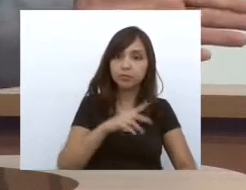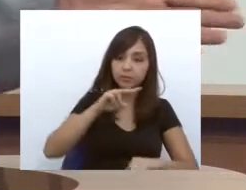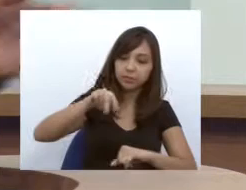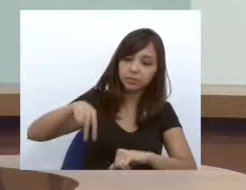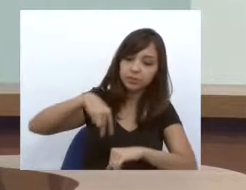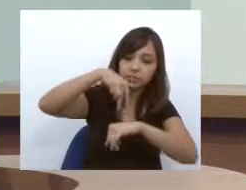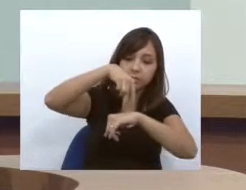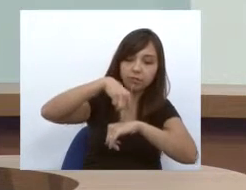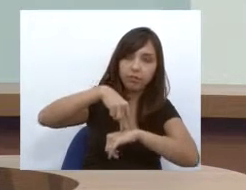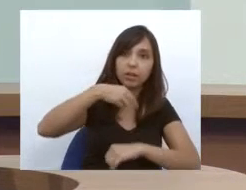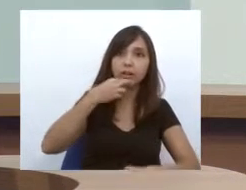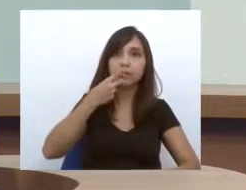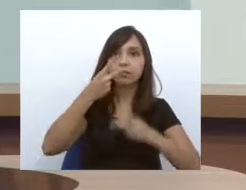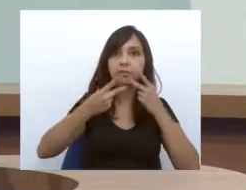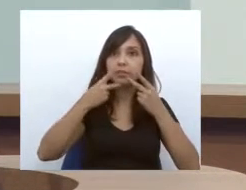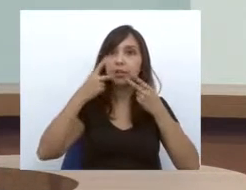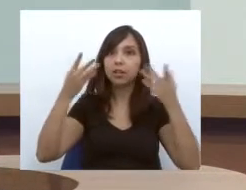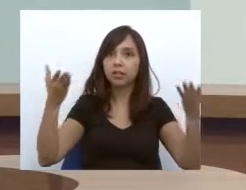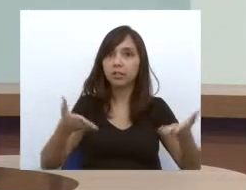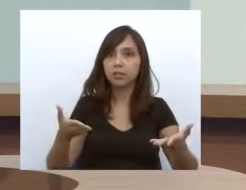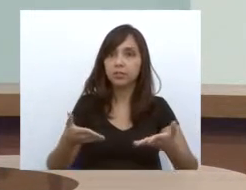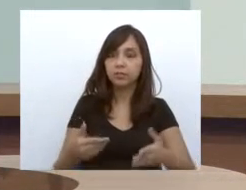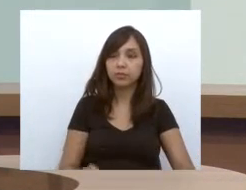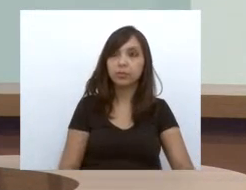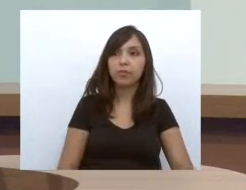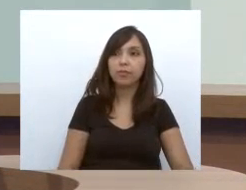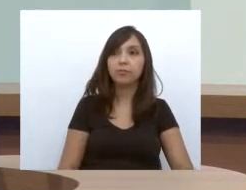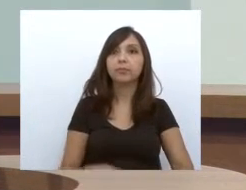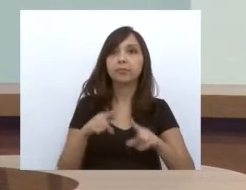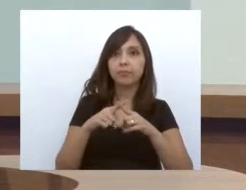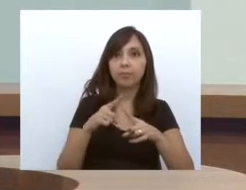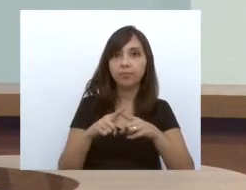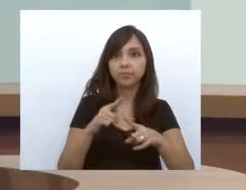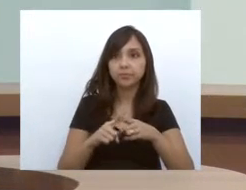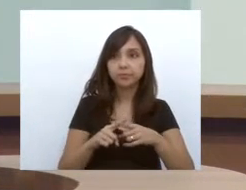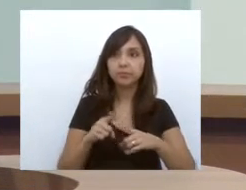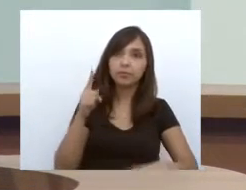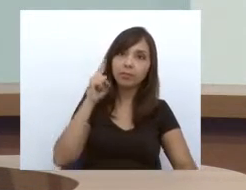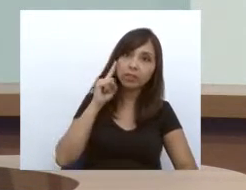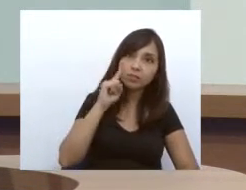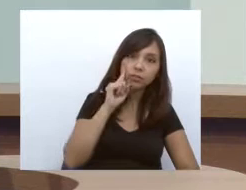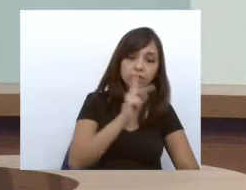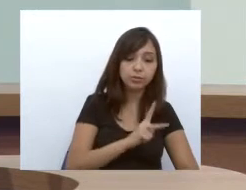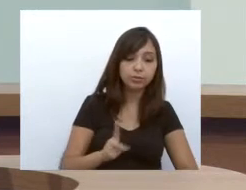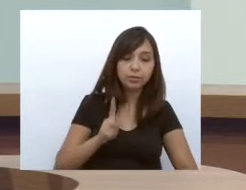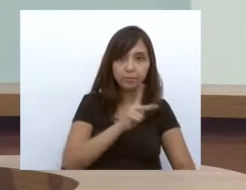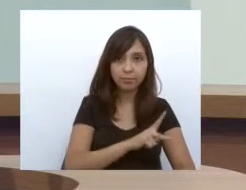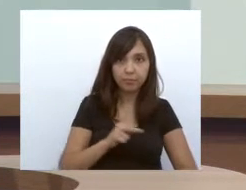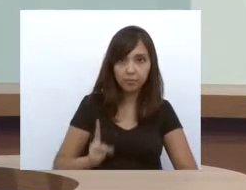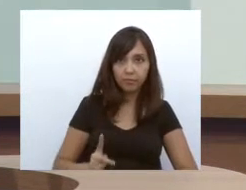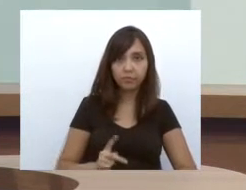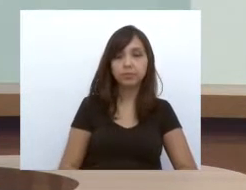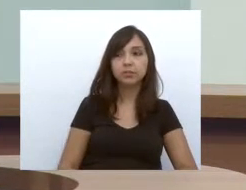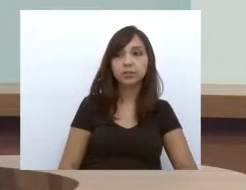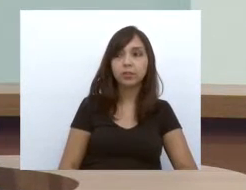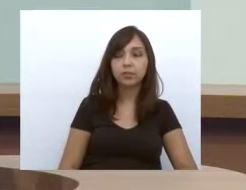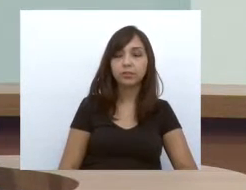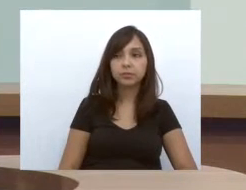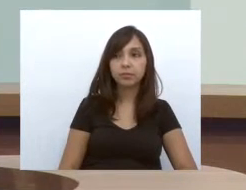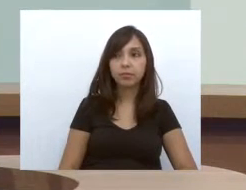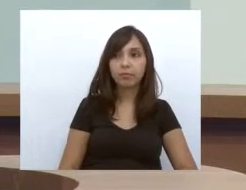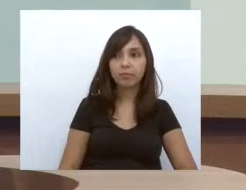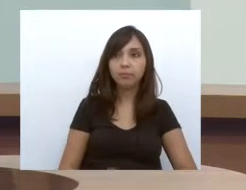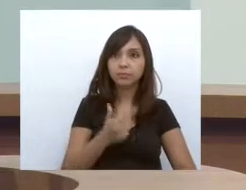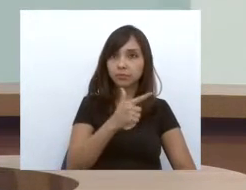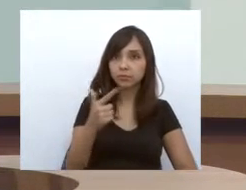nessa tribuna no dia de hoje. Porque no dia dos professores, o professor não